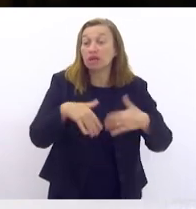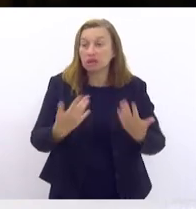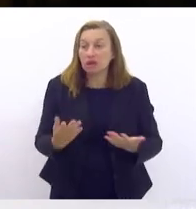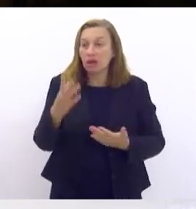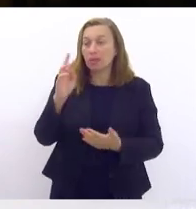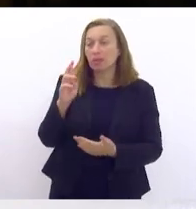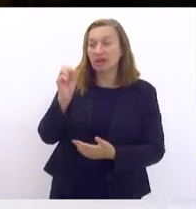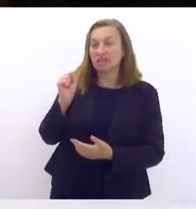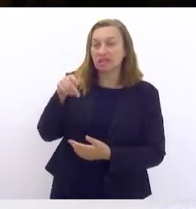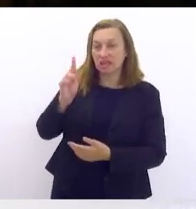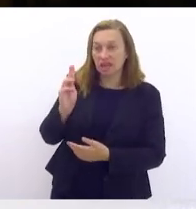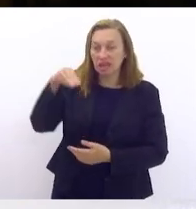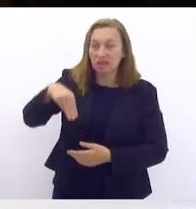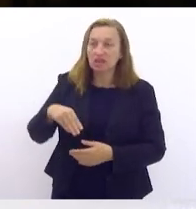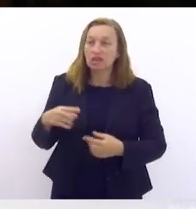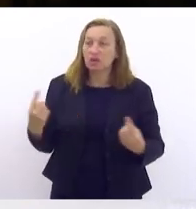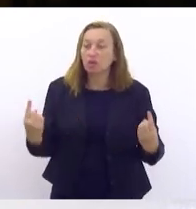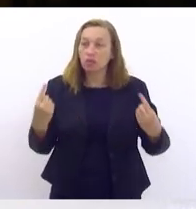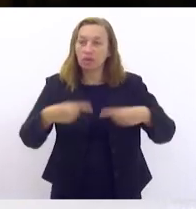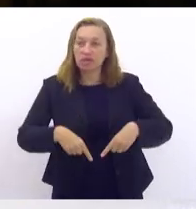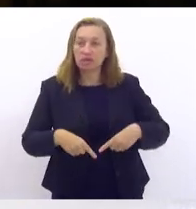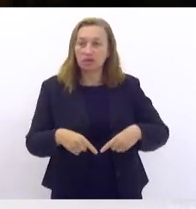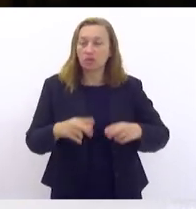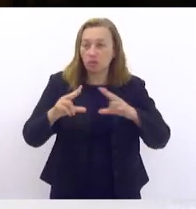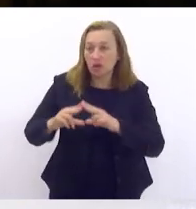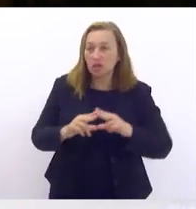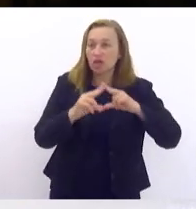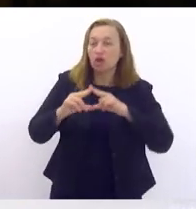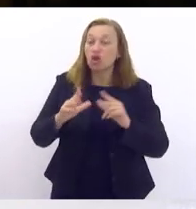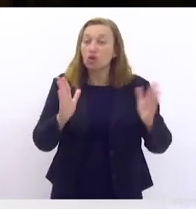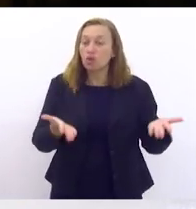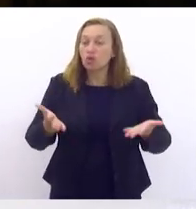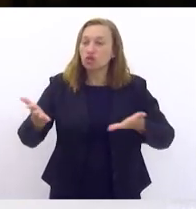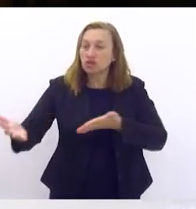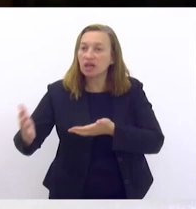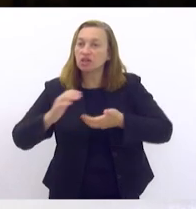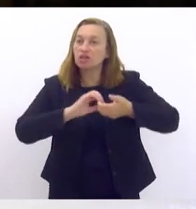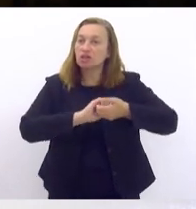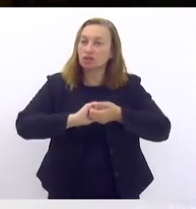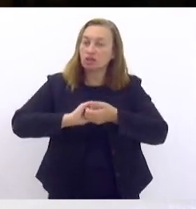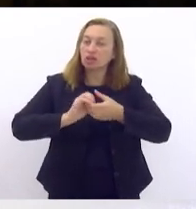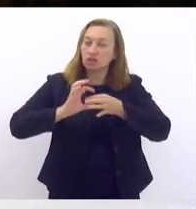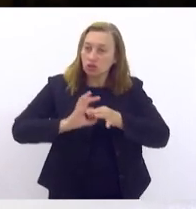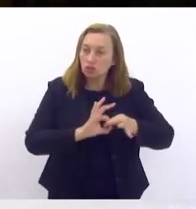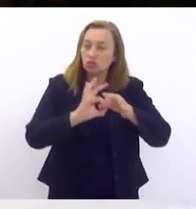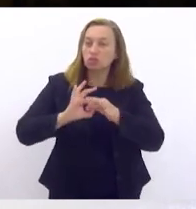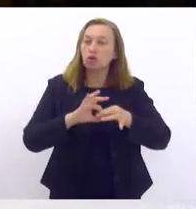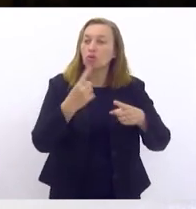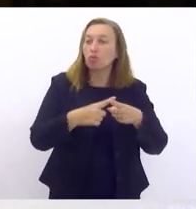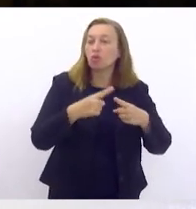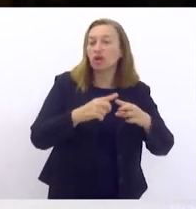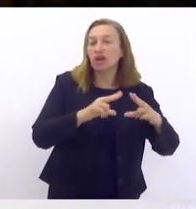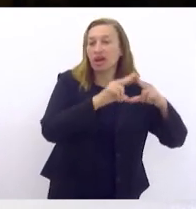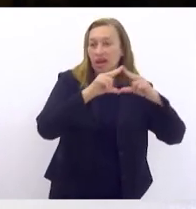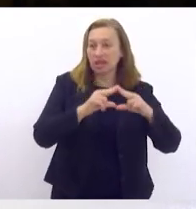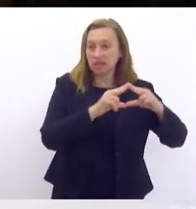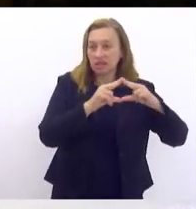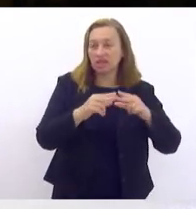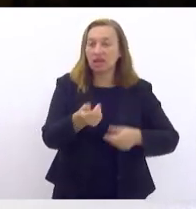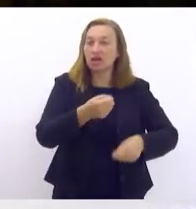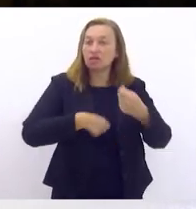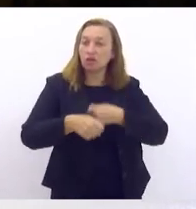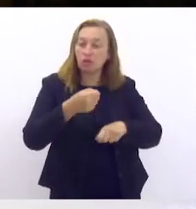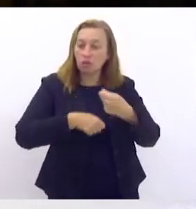concorrente da reciclagem e hoje é para quem tá de braços dados com a reciclagem porque a reciclagem se tornou um negócio